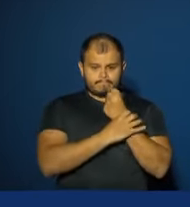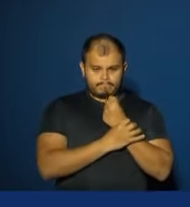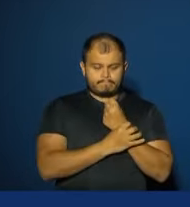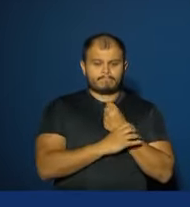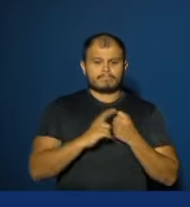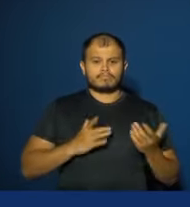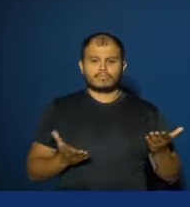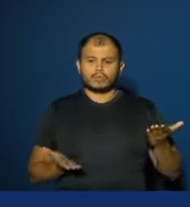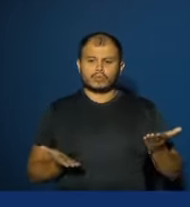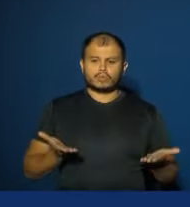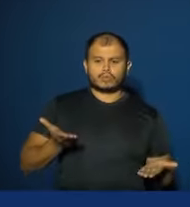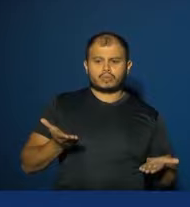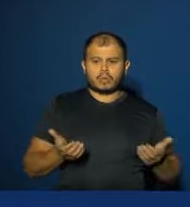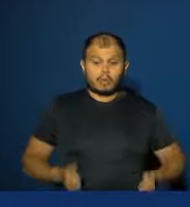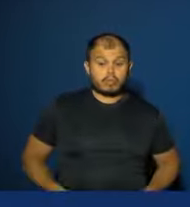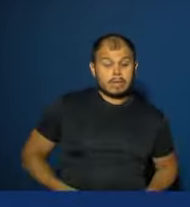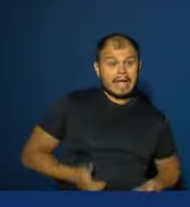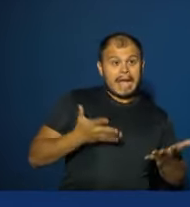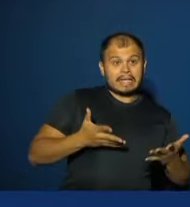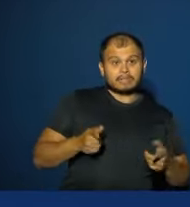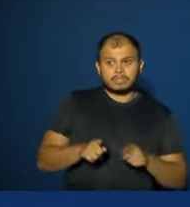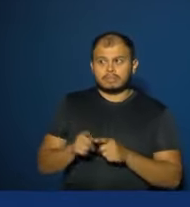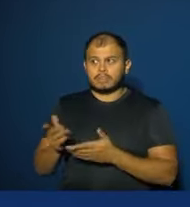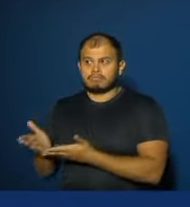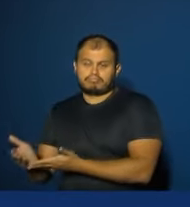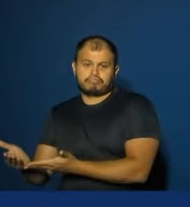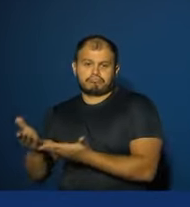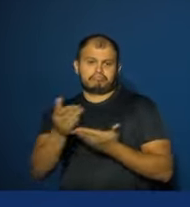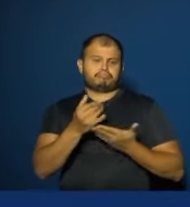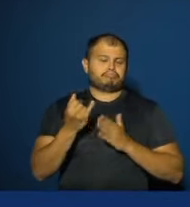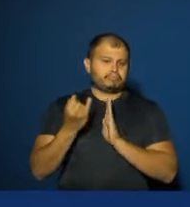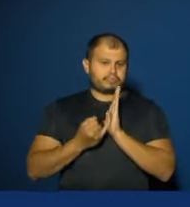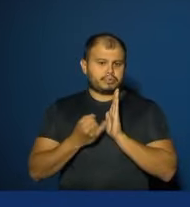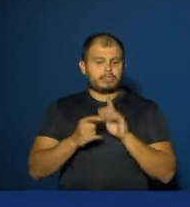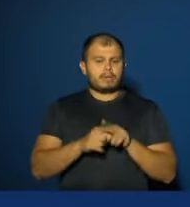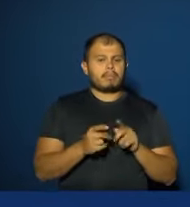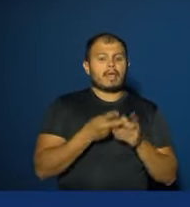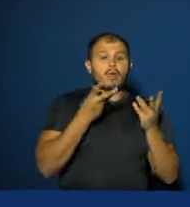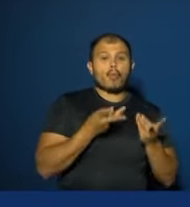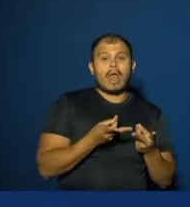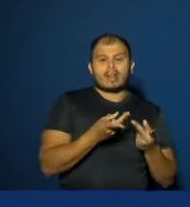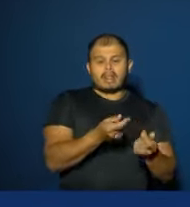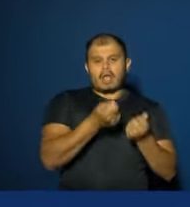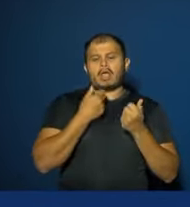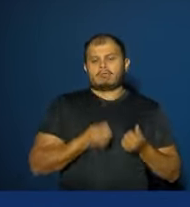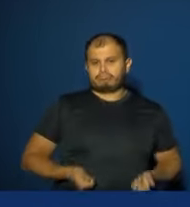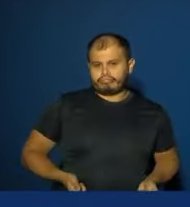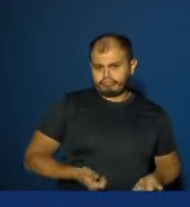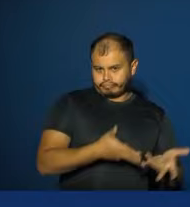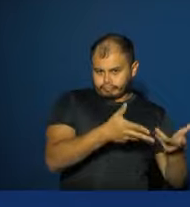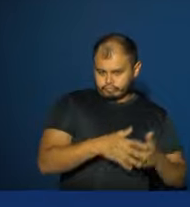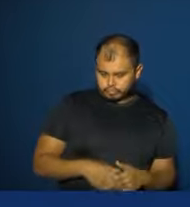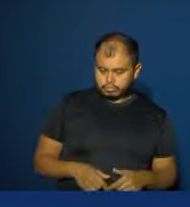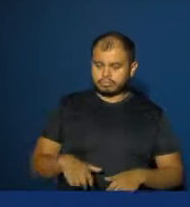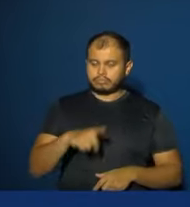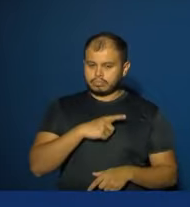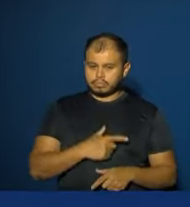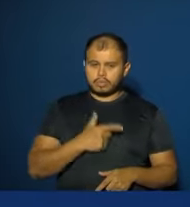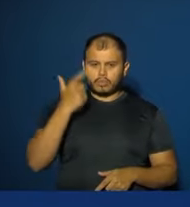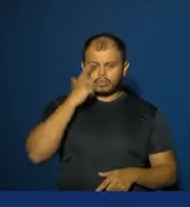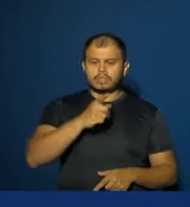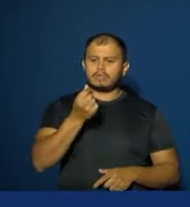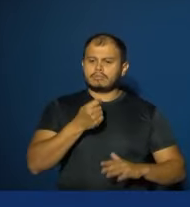o equilíbrio entre receita e despesa e a otimização e qualidade do gasto, mas, de outro, também garantindo os